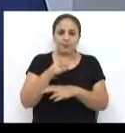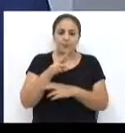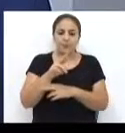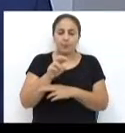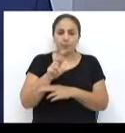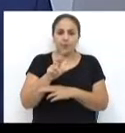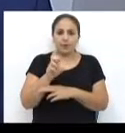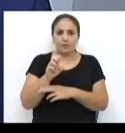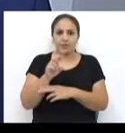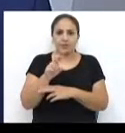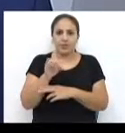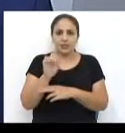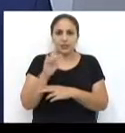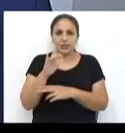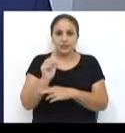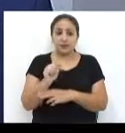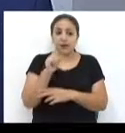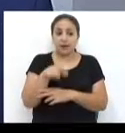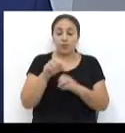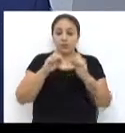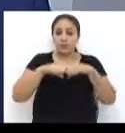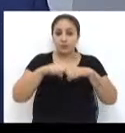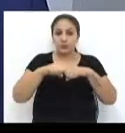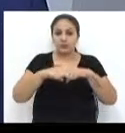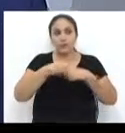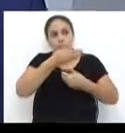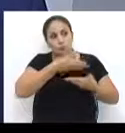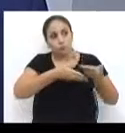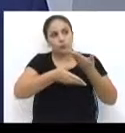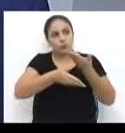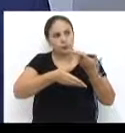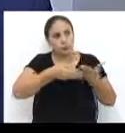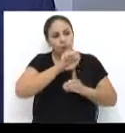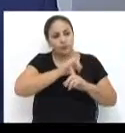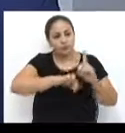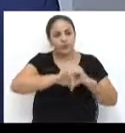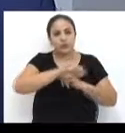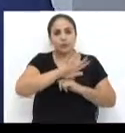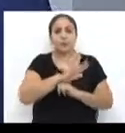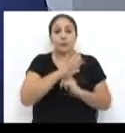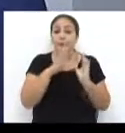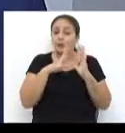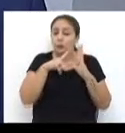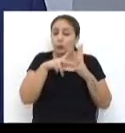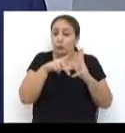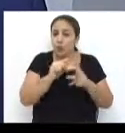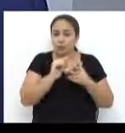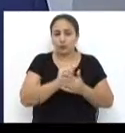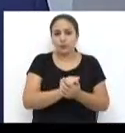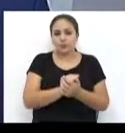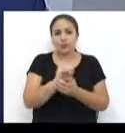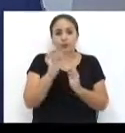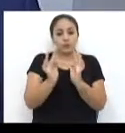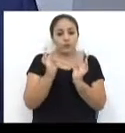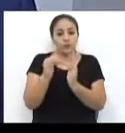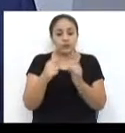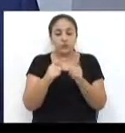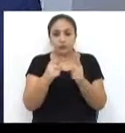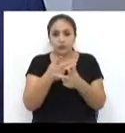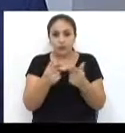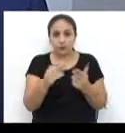previdenciário, ele é um sistema que é sociável, que ele é compartilhado por todos, ele funciona nesse tipo